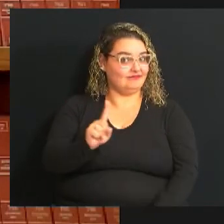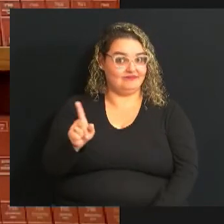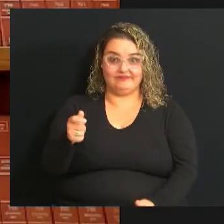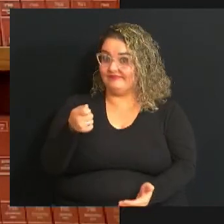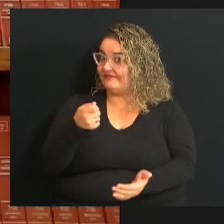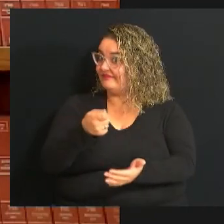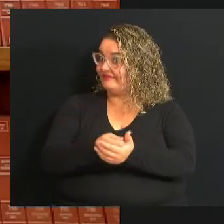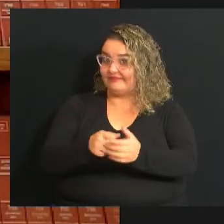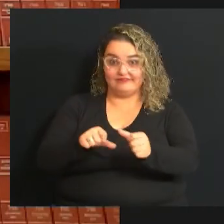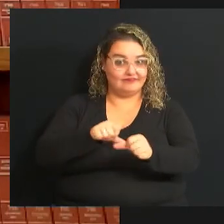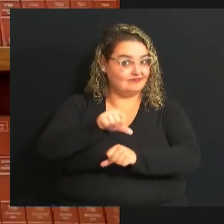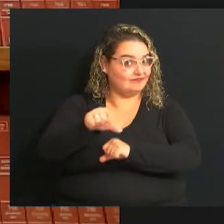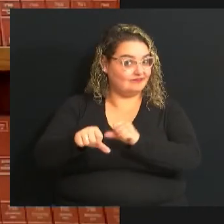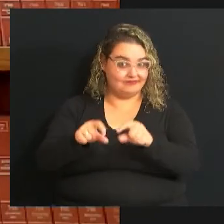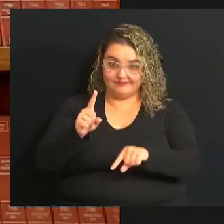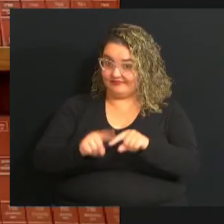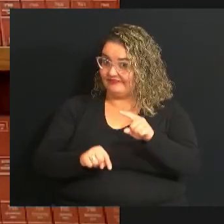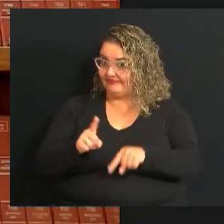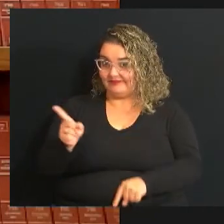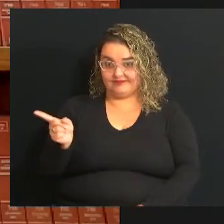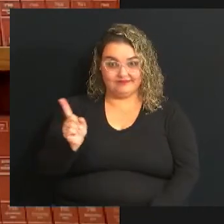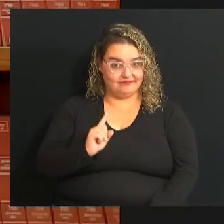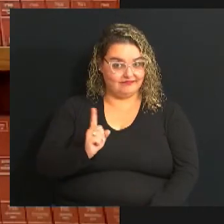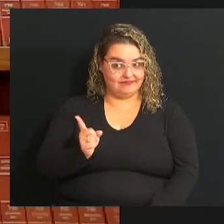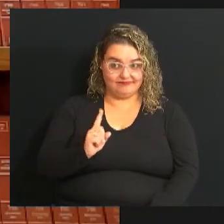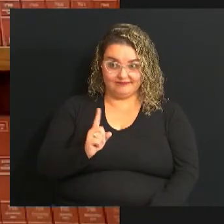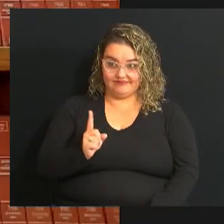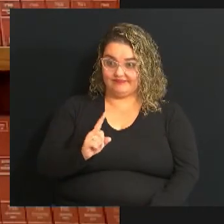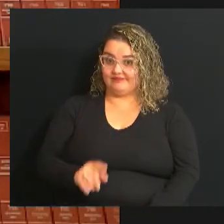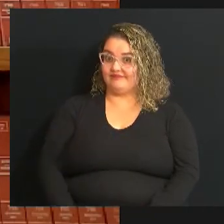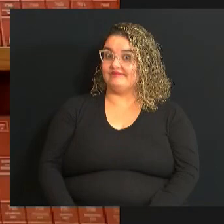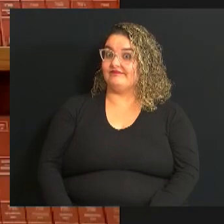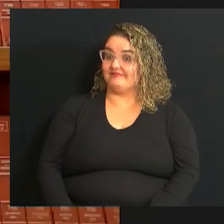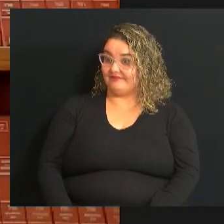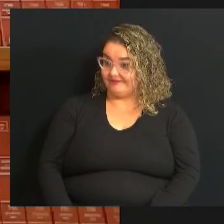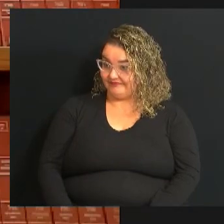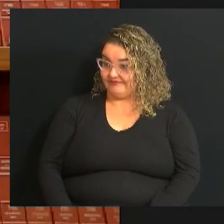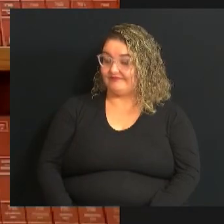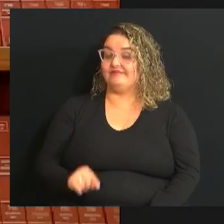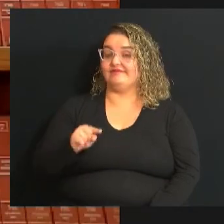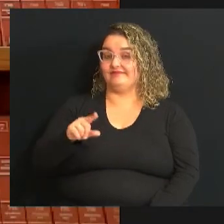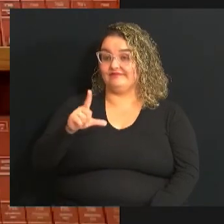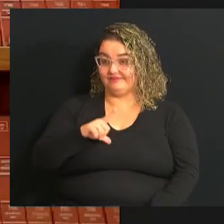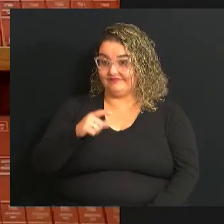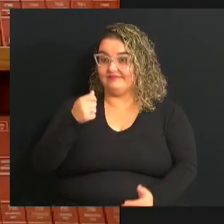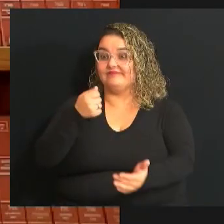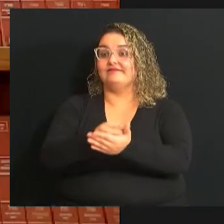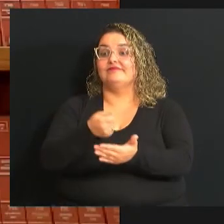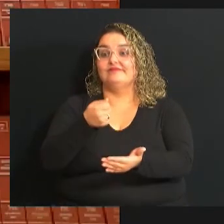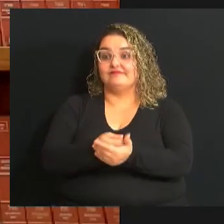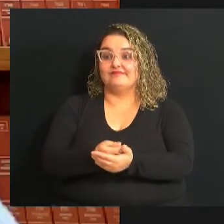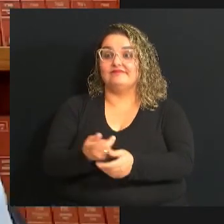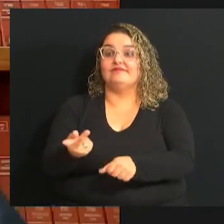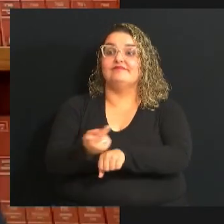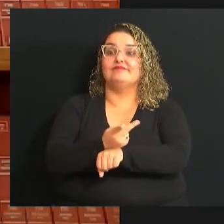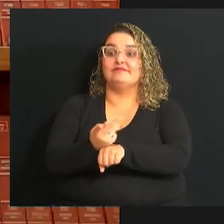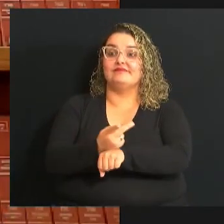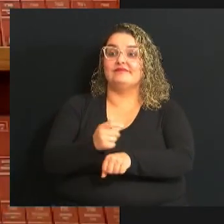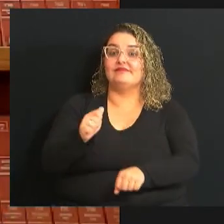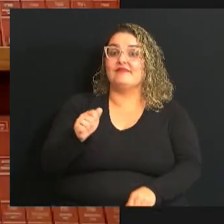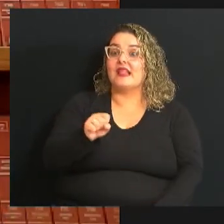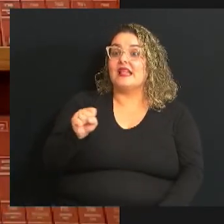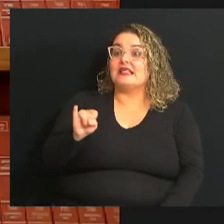um gráfico demonstrando, olha, em agosto o produto estava custando tanto, em setembro tanto, e agora outubro e